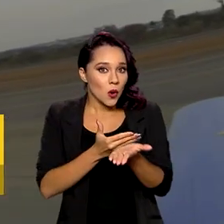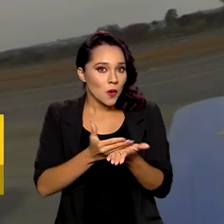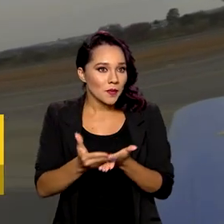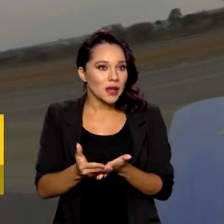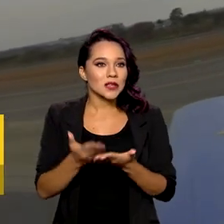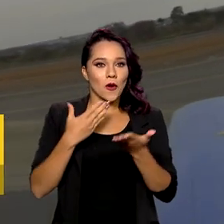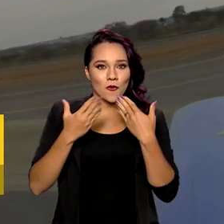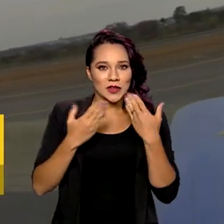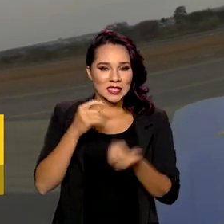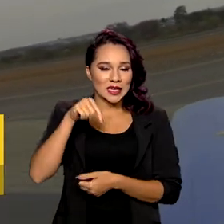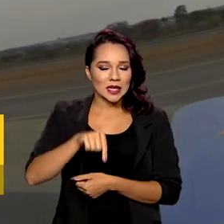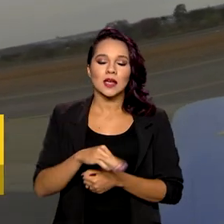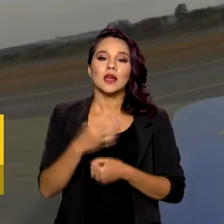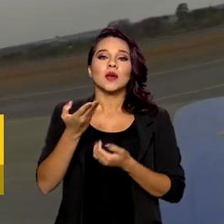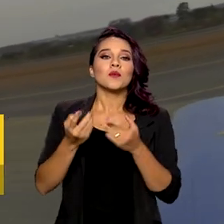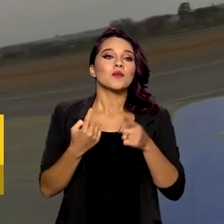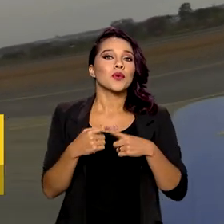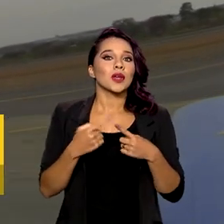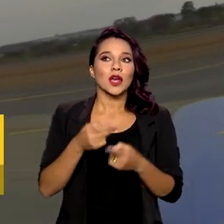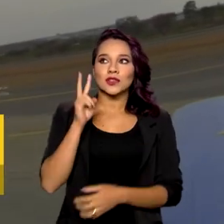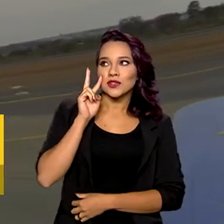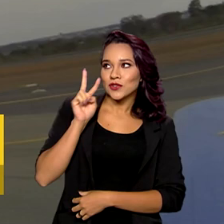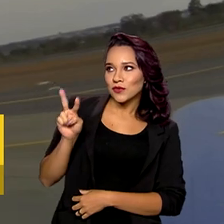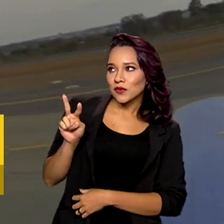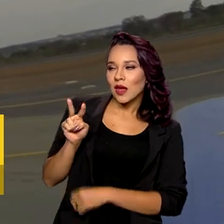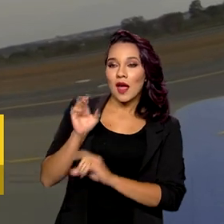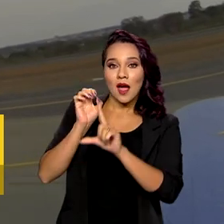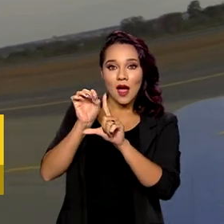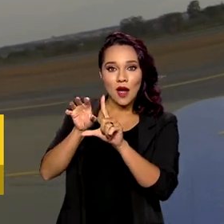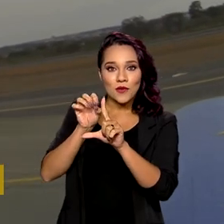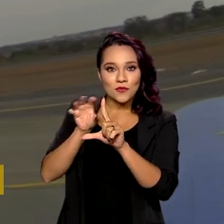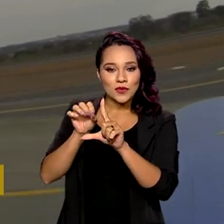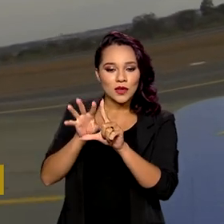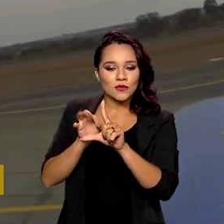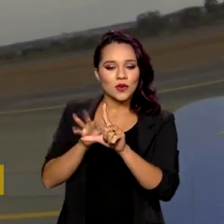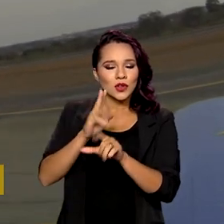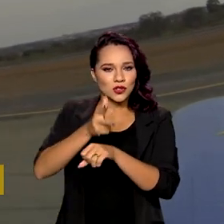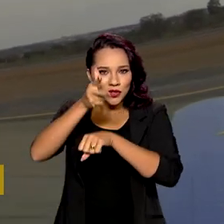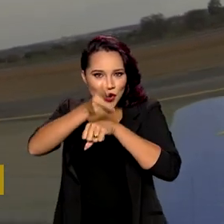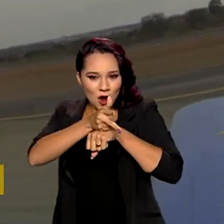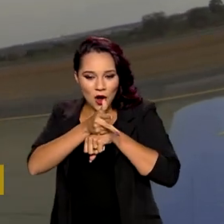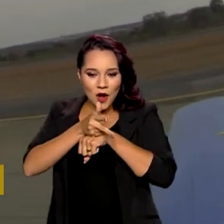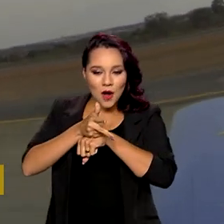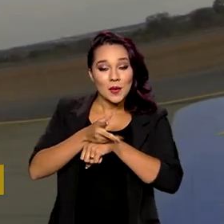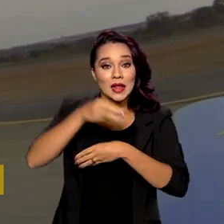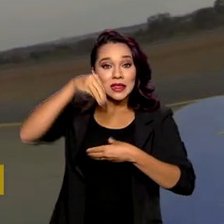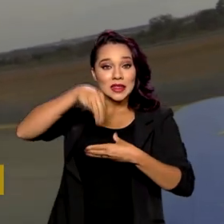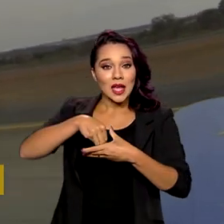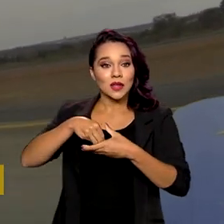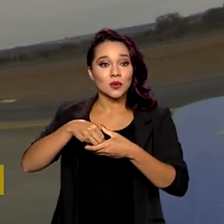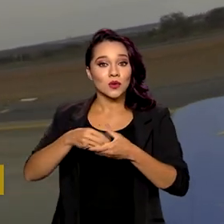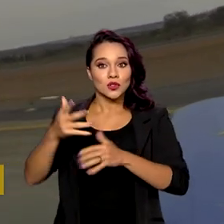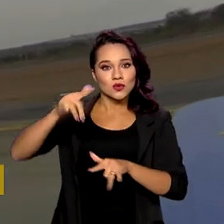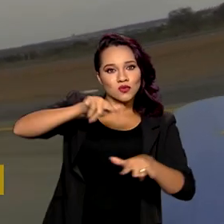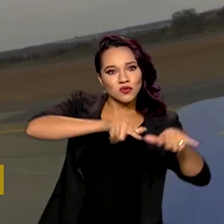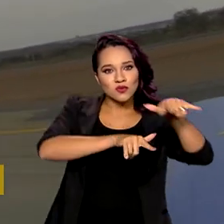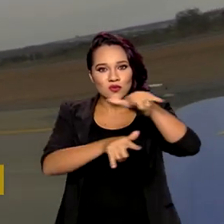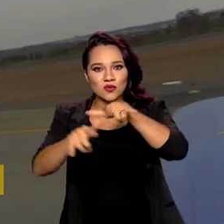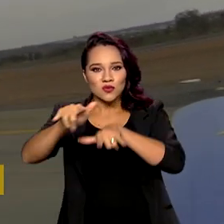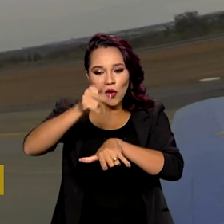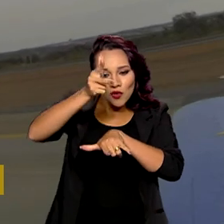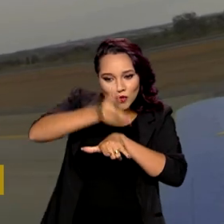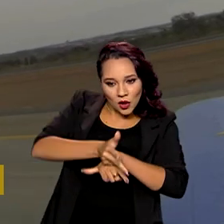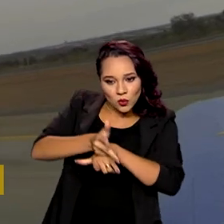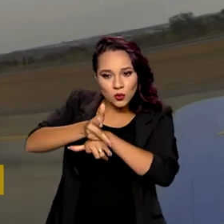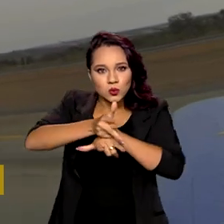a conversa aqui pelo senhor, porque a gente vê aí ao vivo imagens de uma câmera nossa dentro de um avião da Esquadrilha da